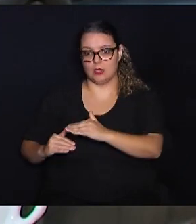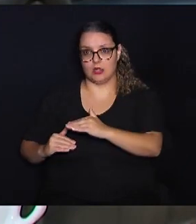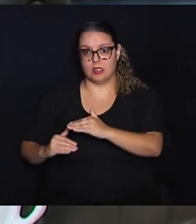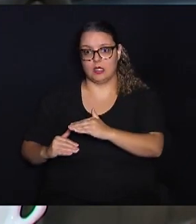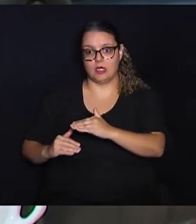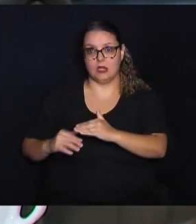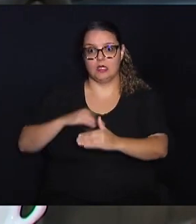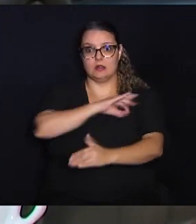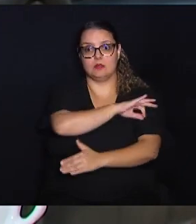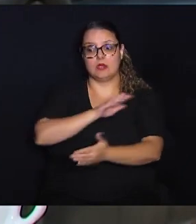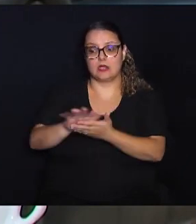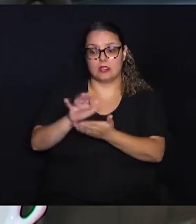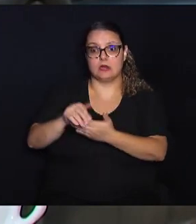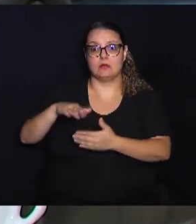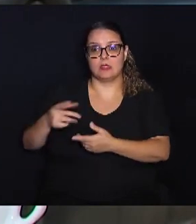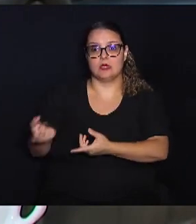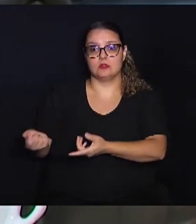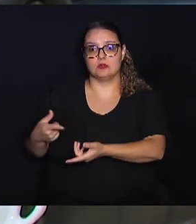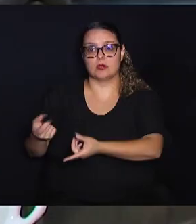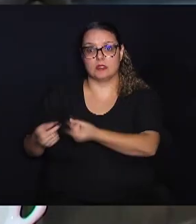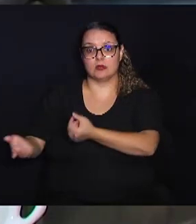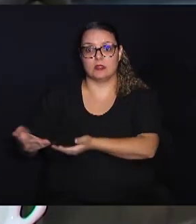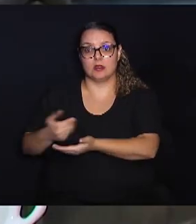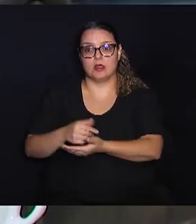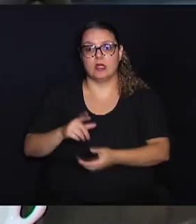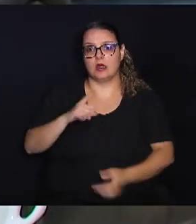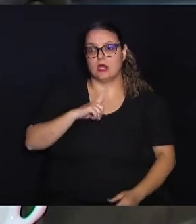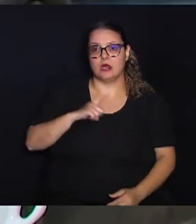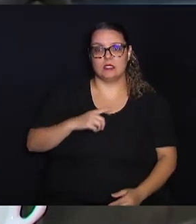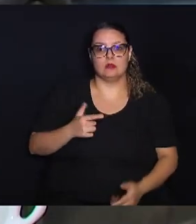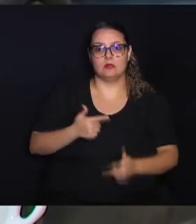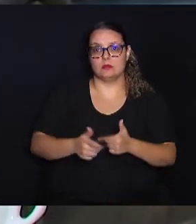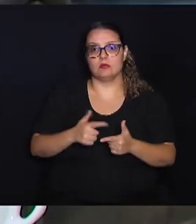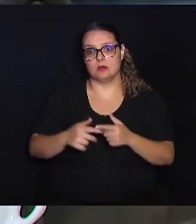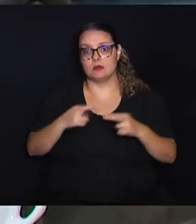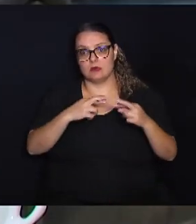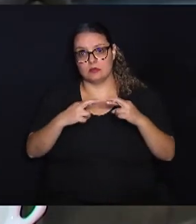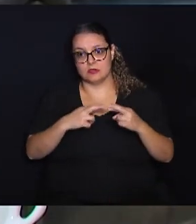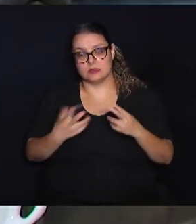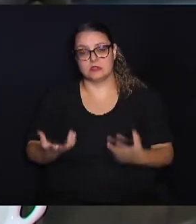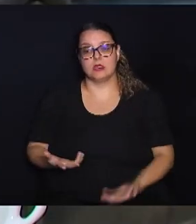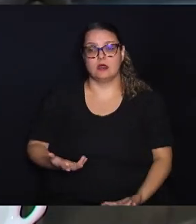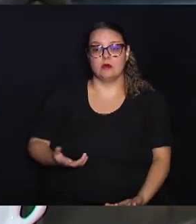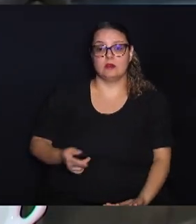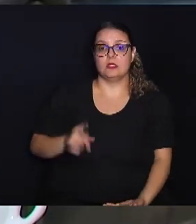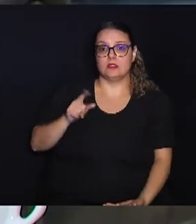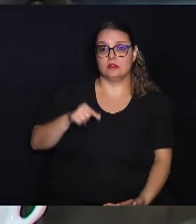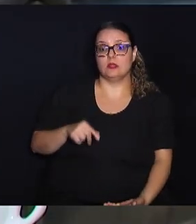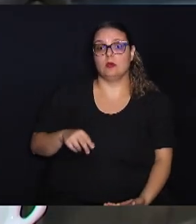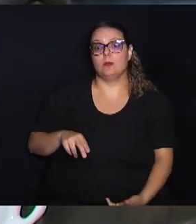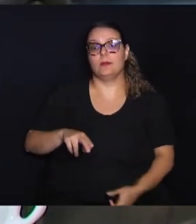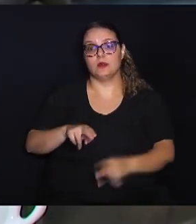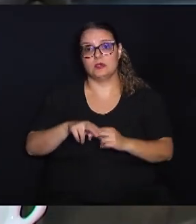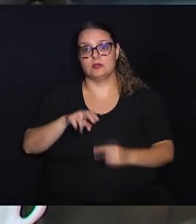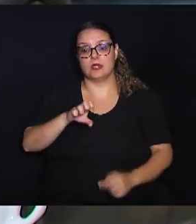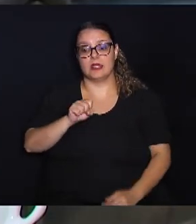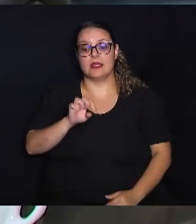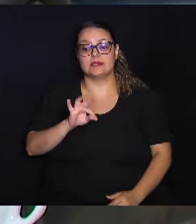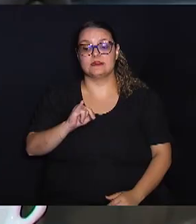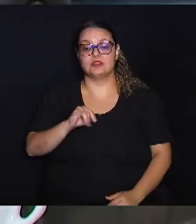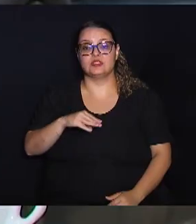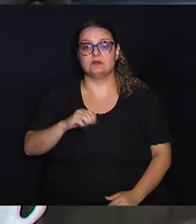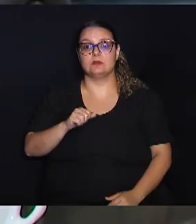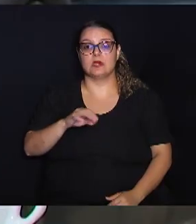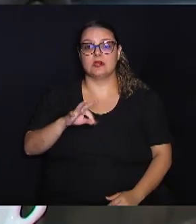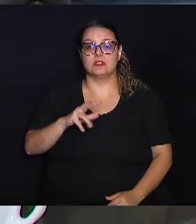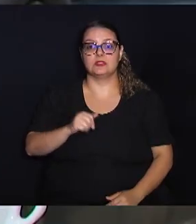ela arrecada. E isso dá problema de déficit fiscal, né? Então, por isso, a estimativa da receita talvez seja uma